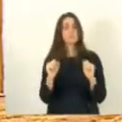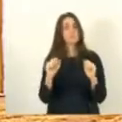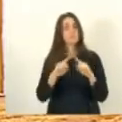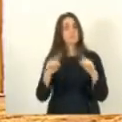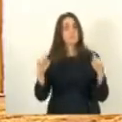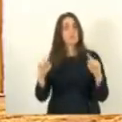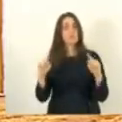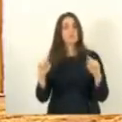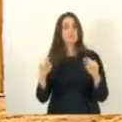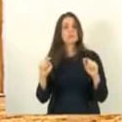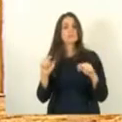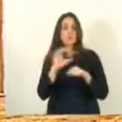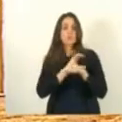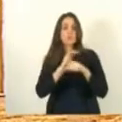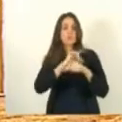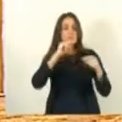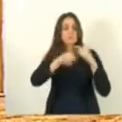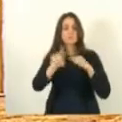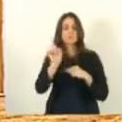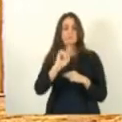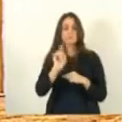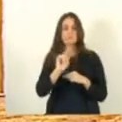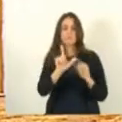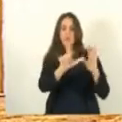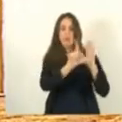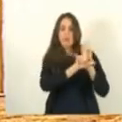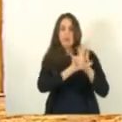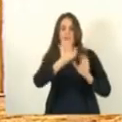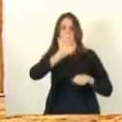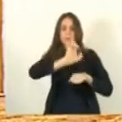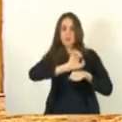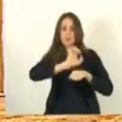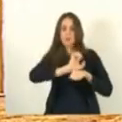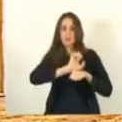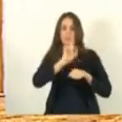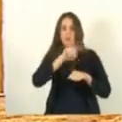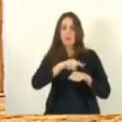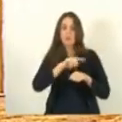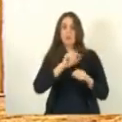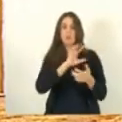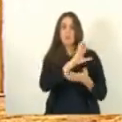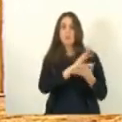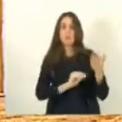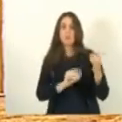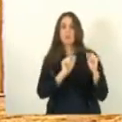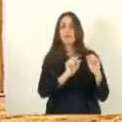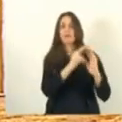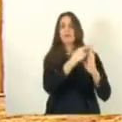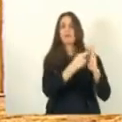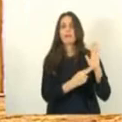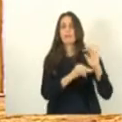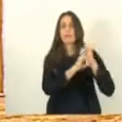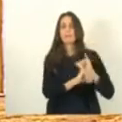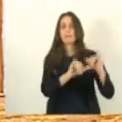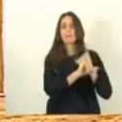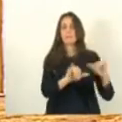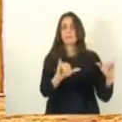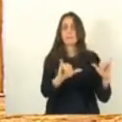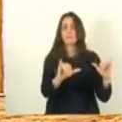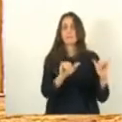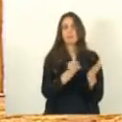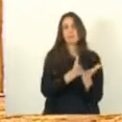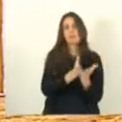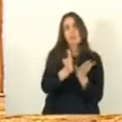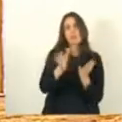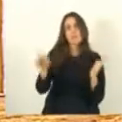constitucional. A legislação estadual, ela inspira-se no princípio da publicidade, na sua vertente mais